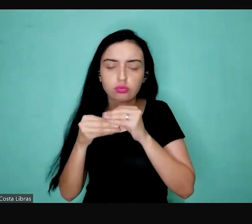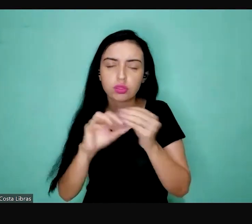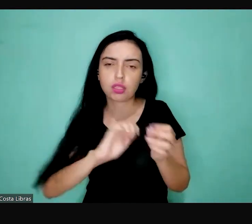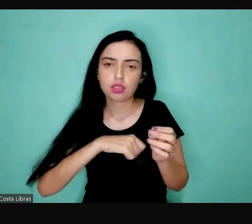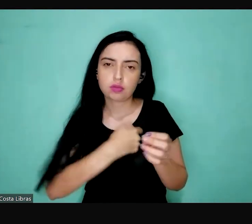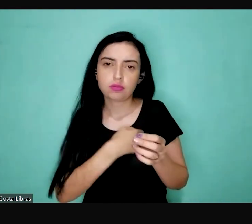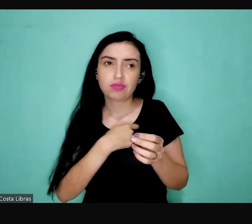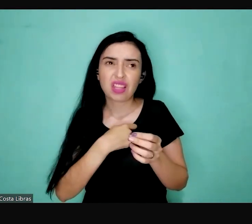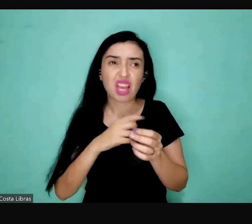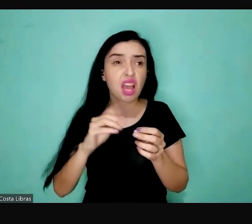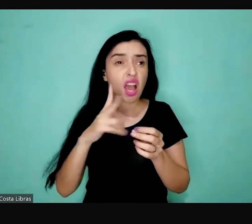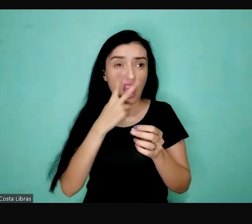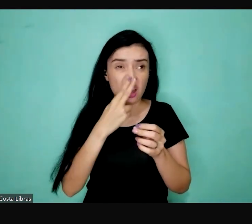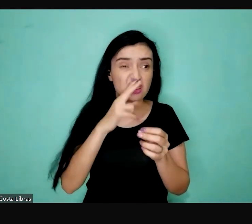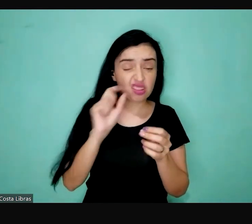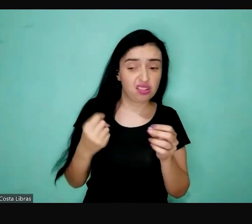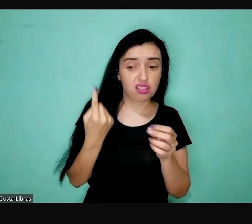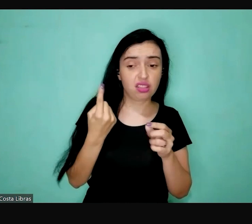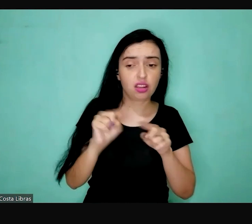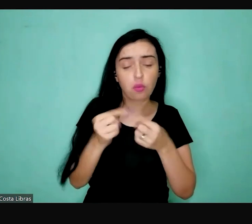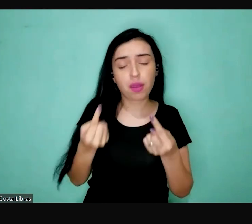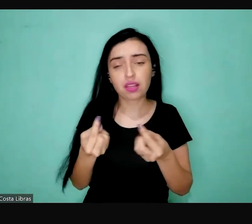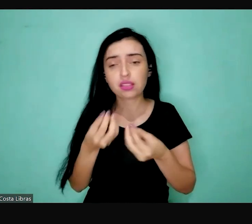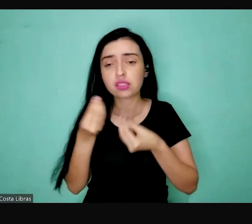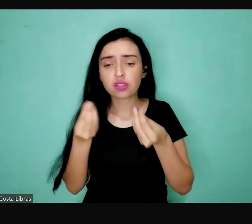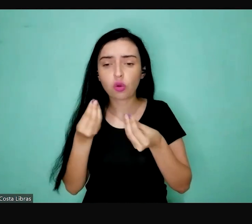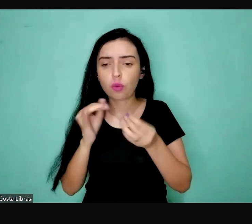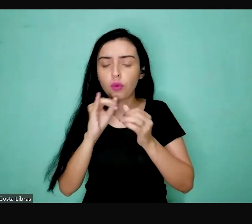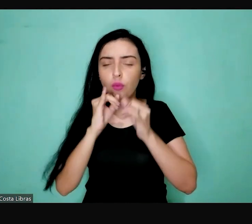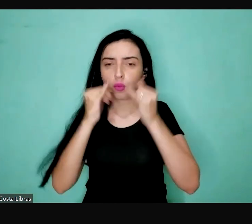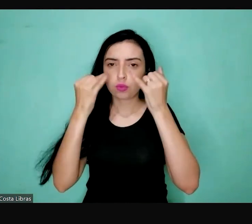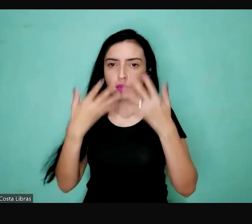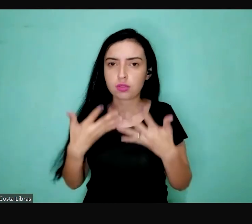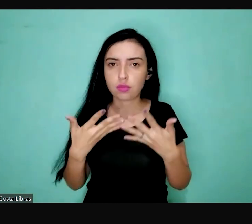maneira de conectar, de puxar